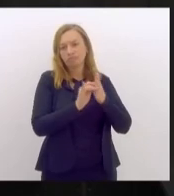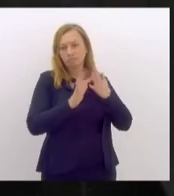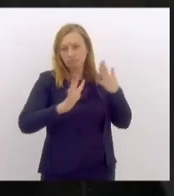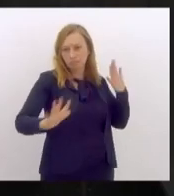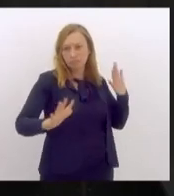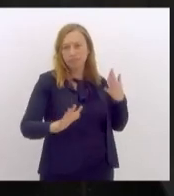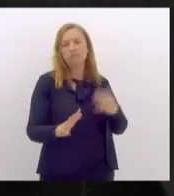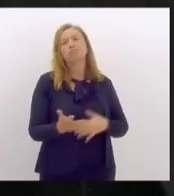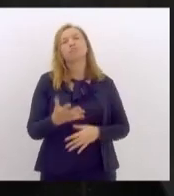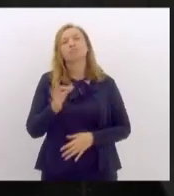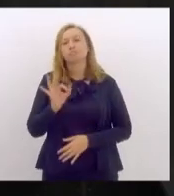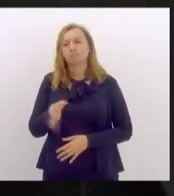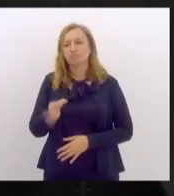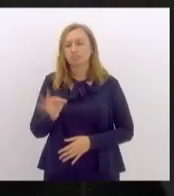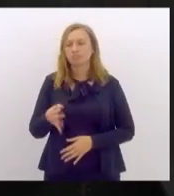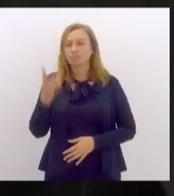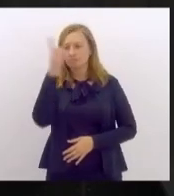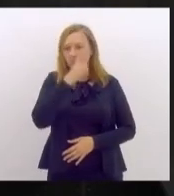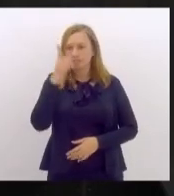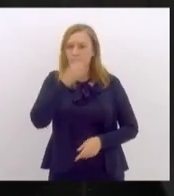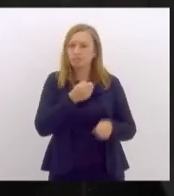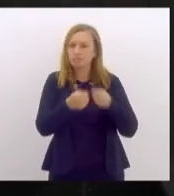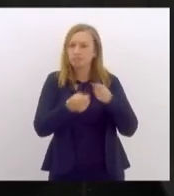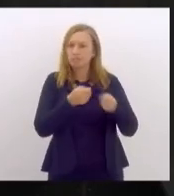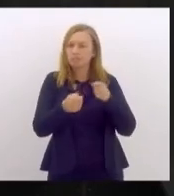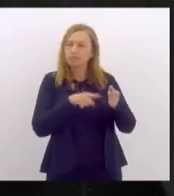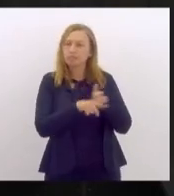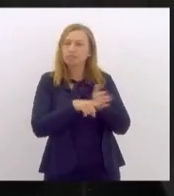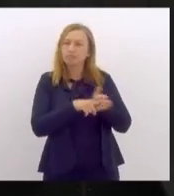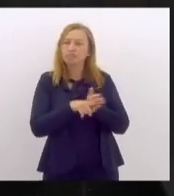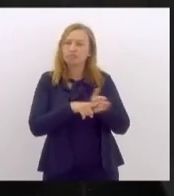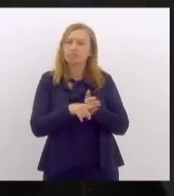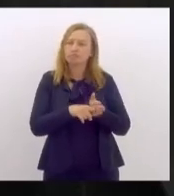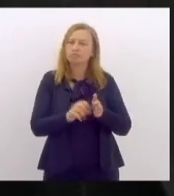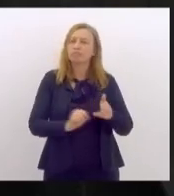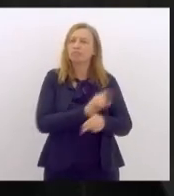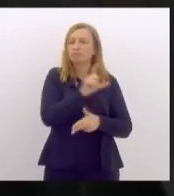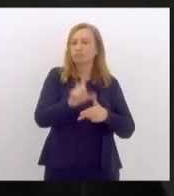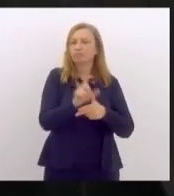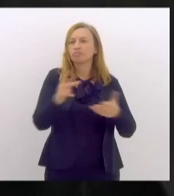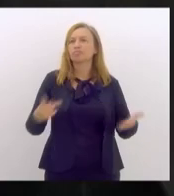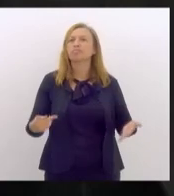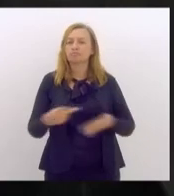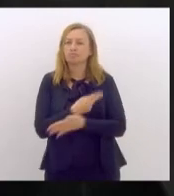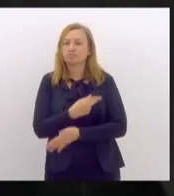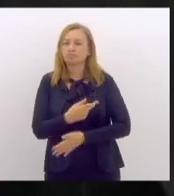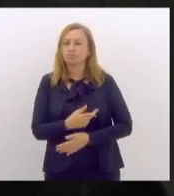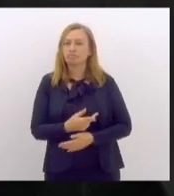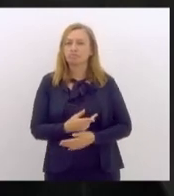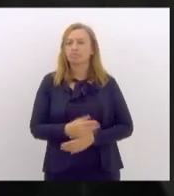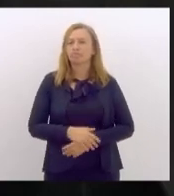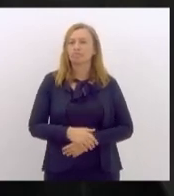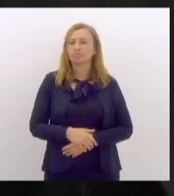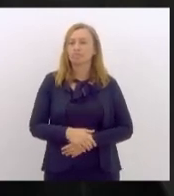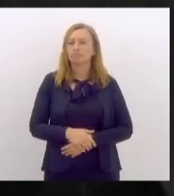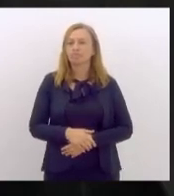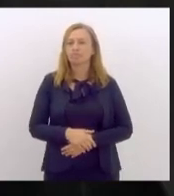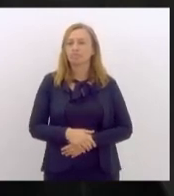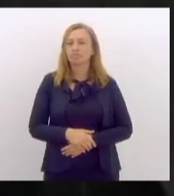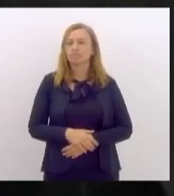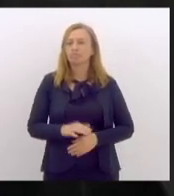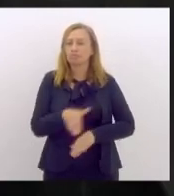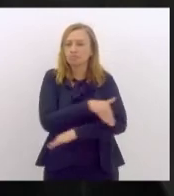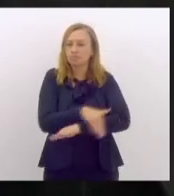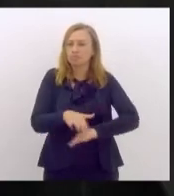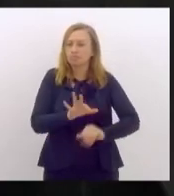na rua no domingo e controle fiscalização do executivo para que isso aconteça que Garanta ou ruas